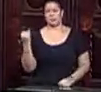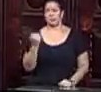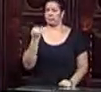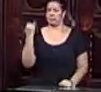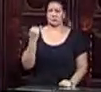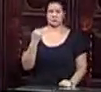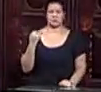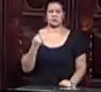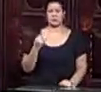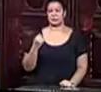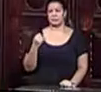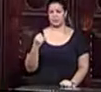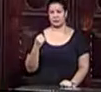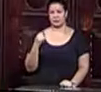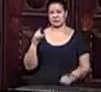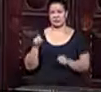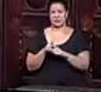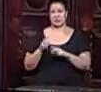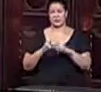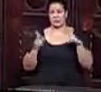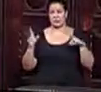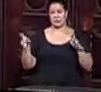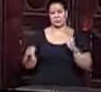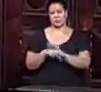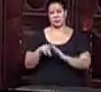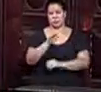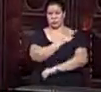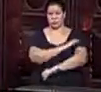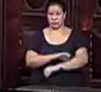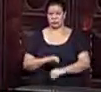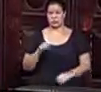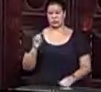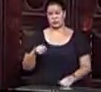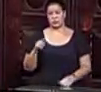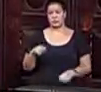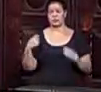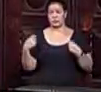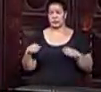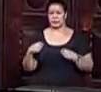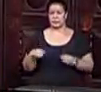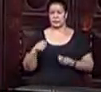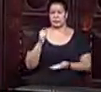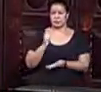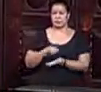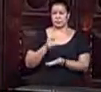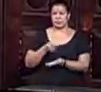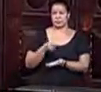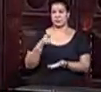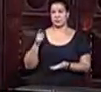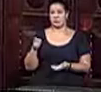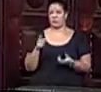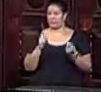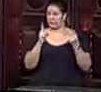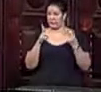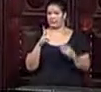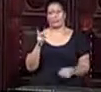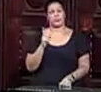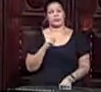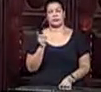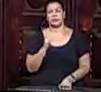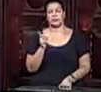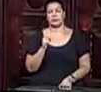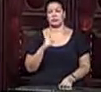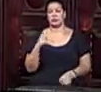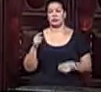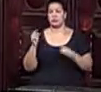de referência para a cultura e para a ciência seja objeto de leilão que a gente possa perder a cidade do rio